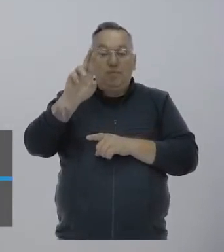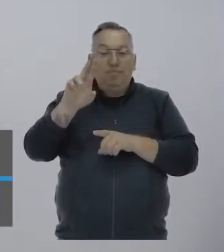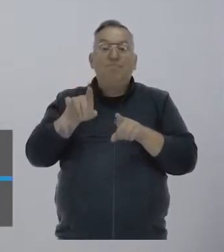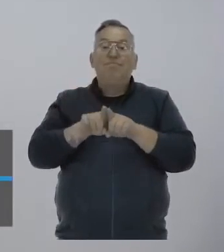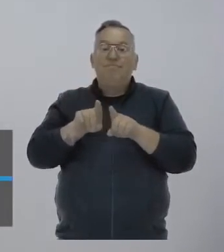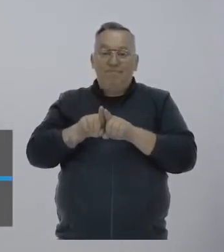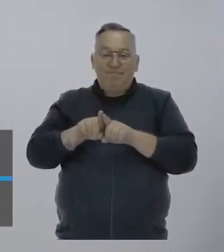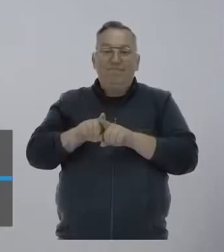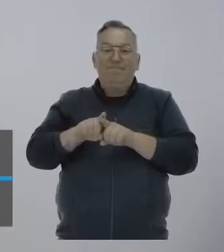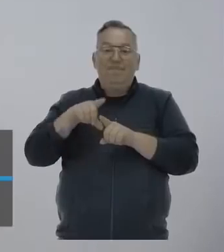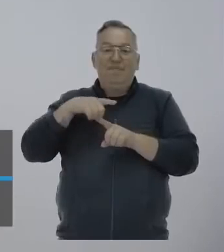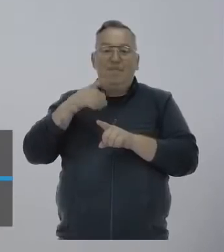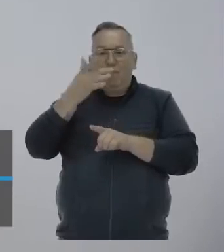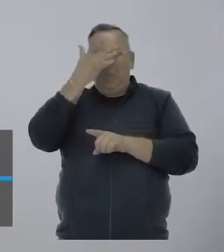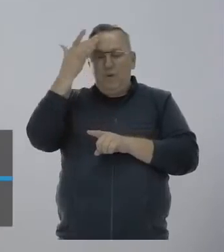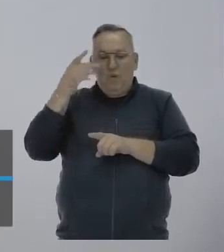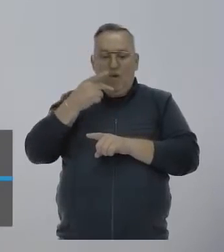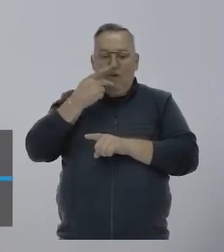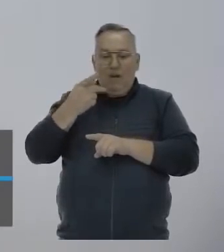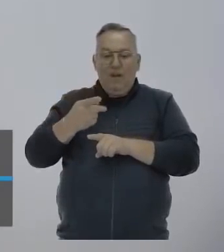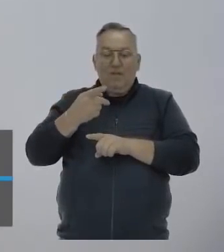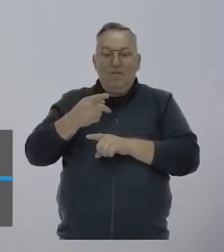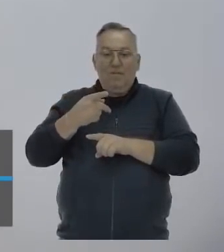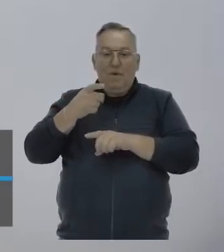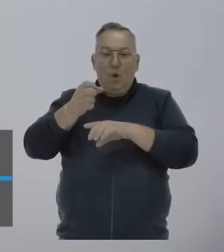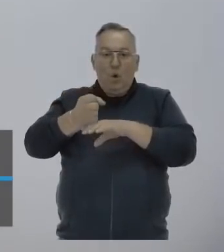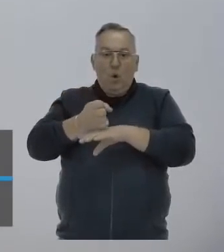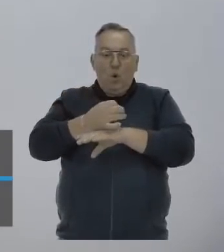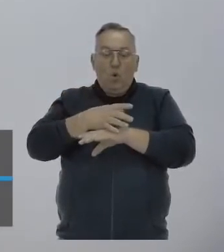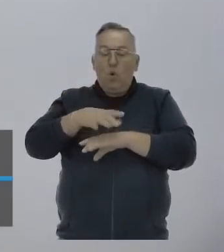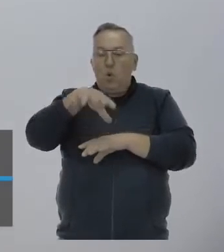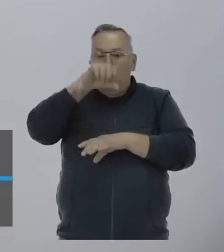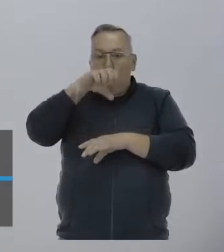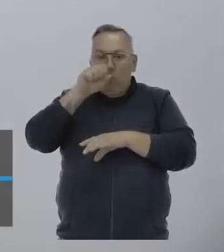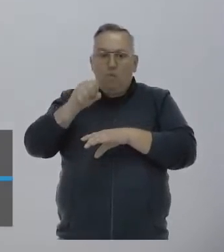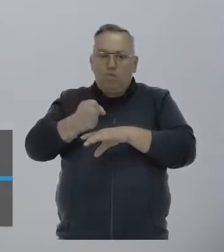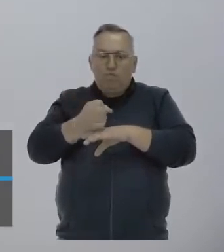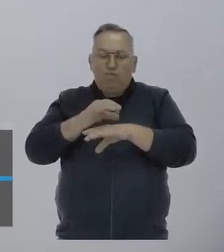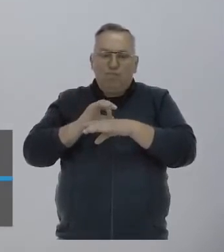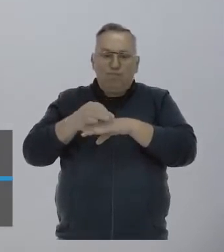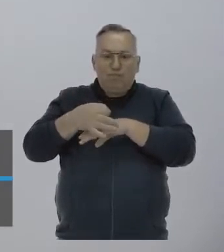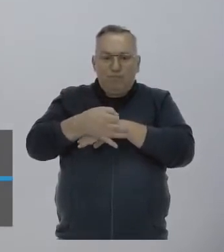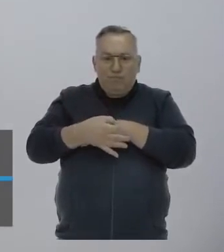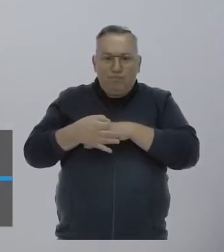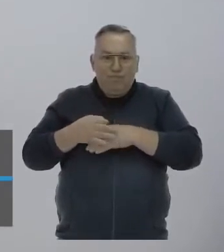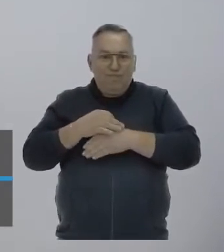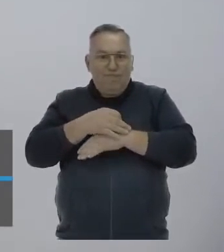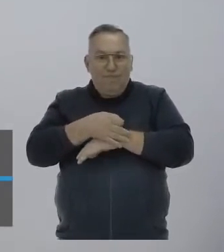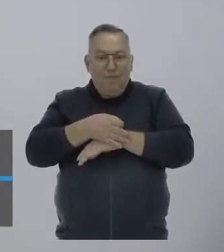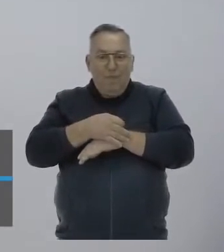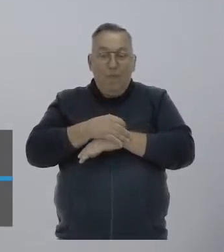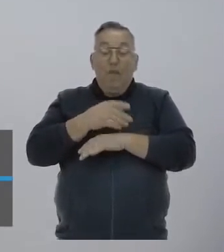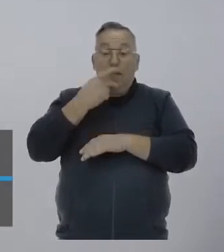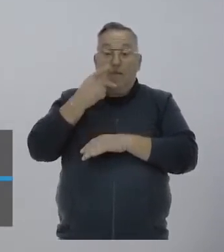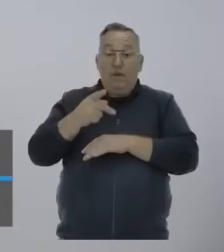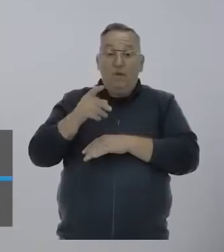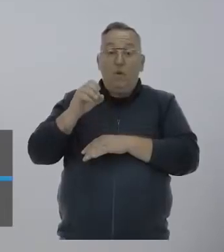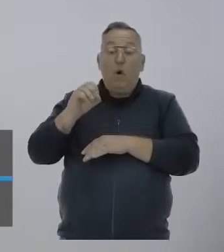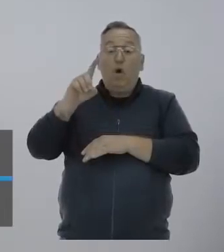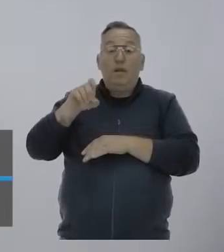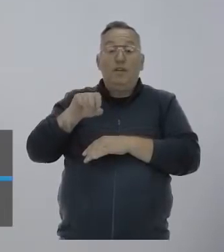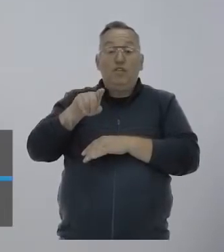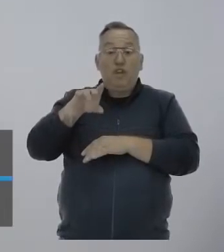Campos, tem aqui o pessoal dizendo oxigenar as células, tem o Renan que está dizendo o oxigênio é fundamental